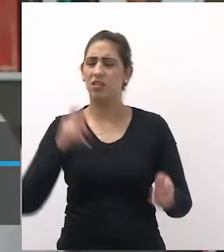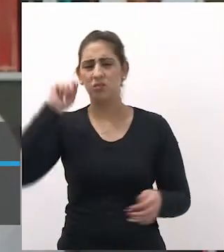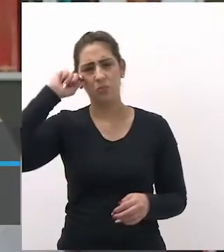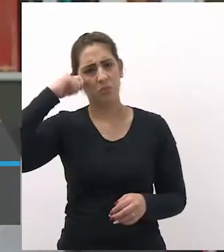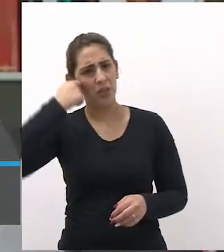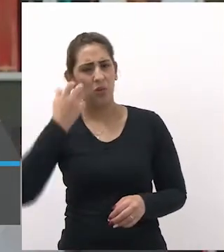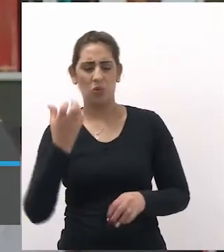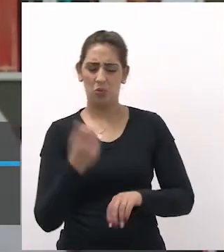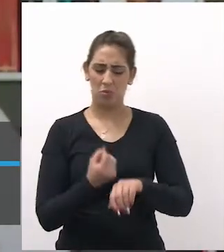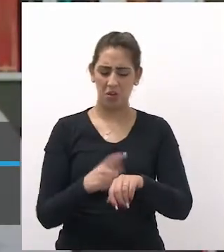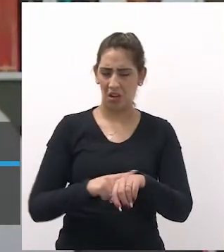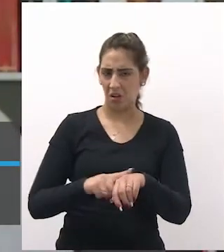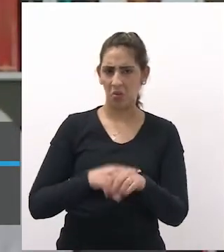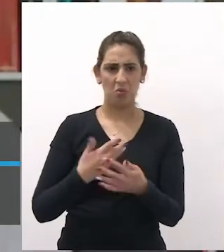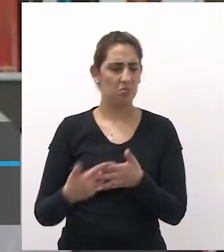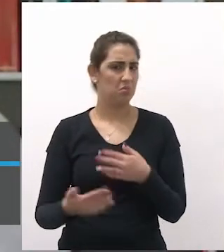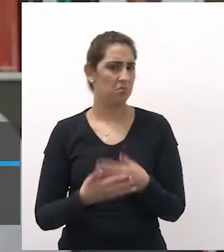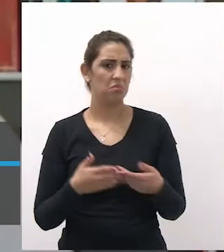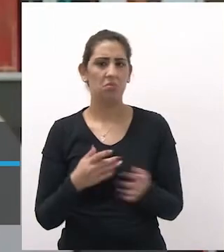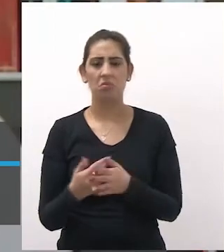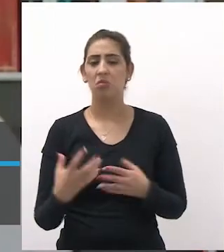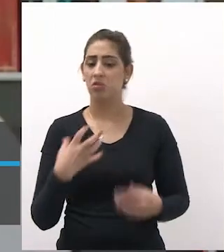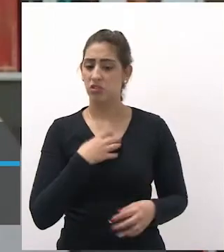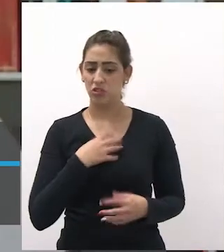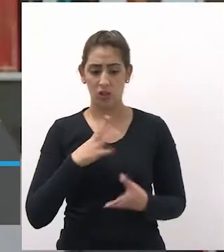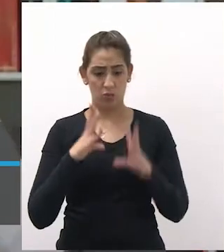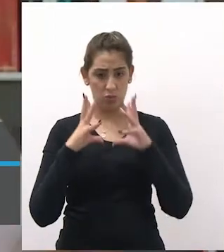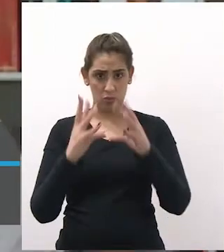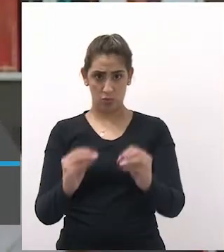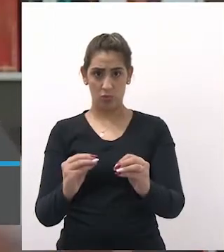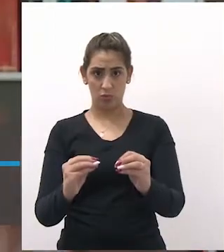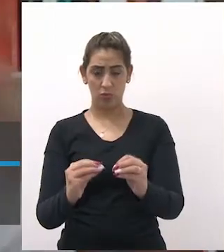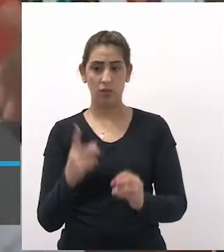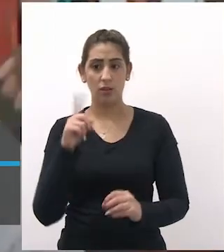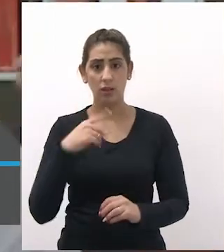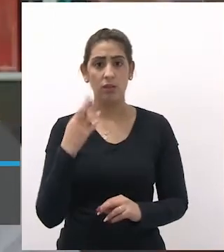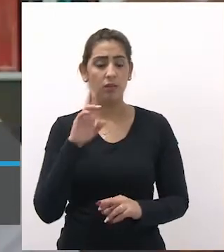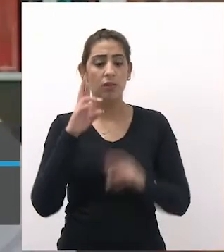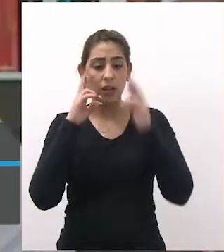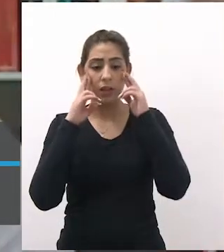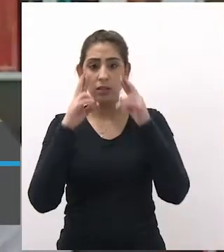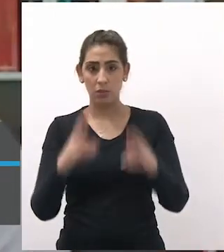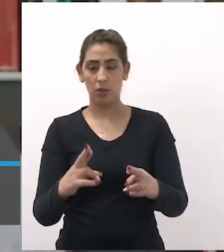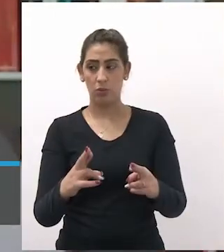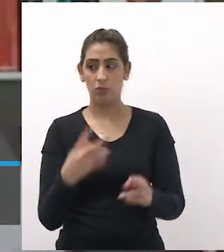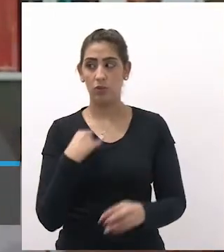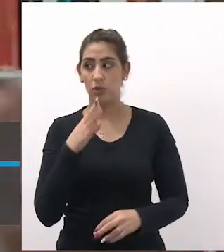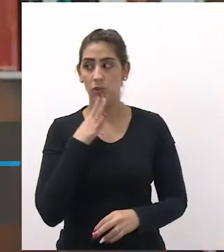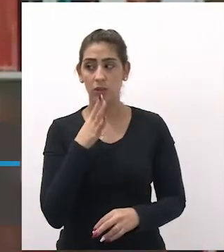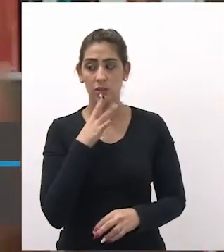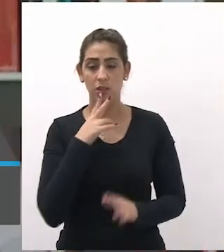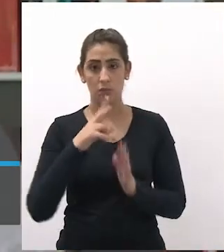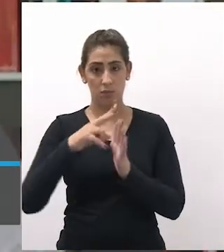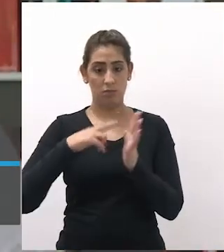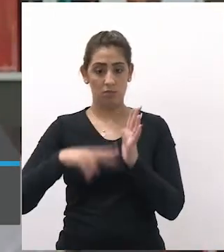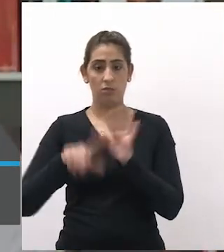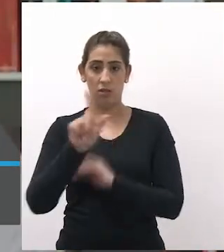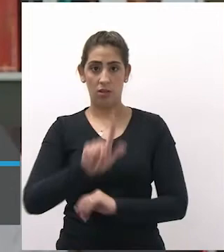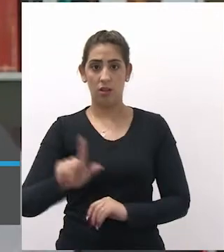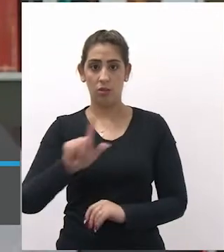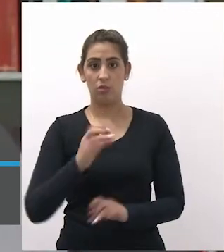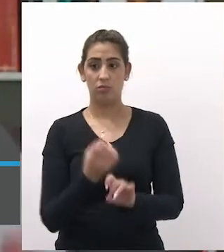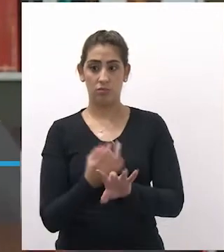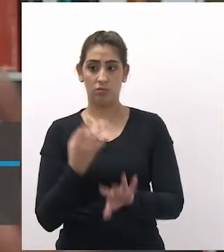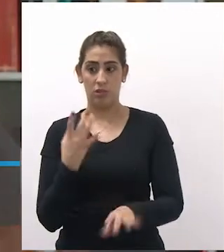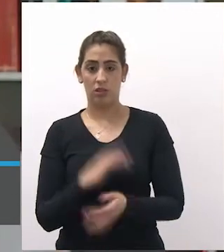pessoas incríveis. Então, em modo geral, é uma forma desrespeitosa você conhecer uma literatura tão distante e você não conhece a sua